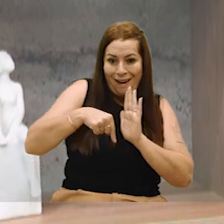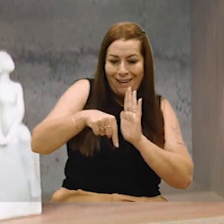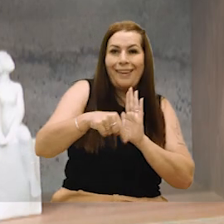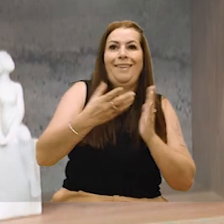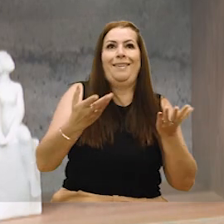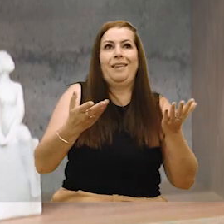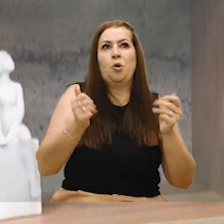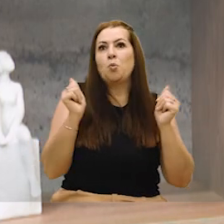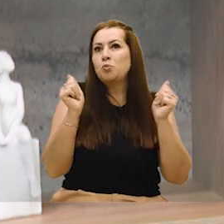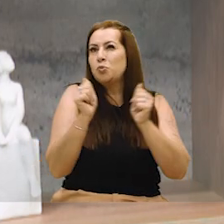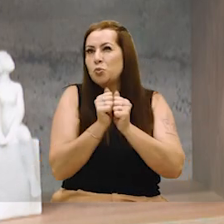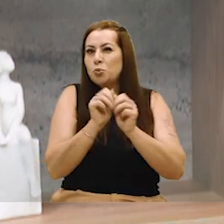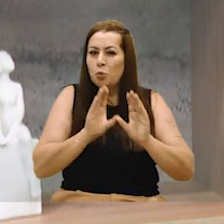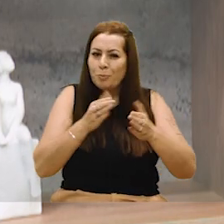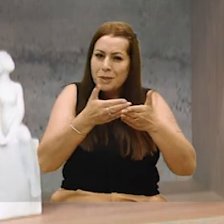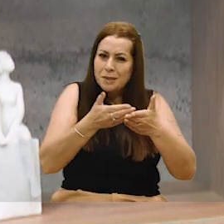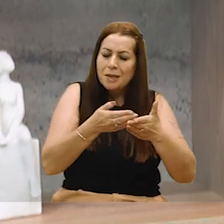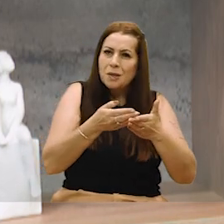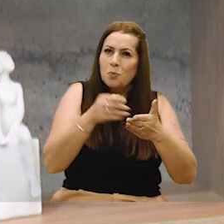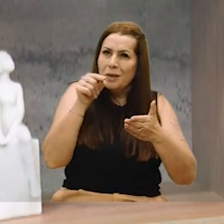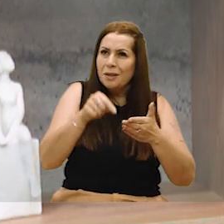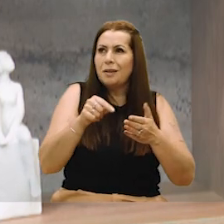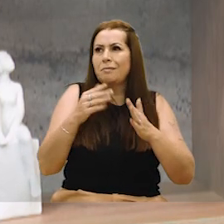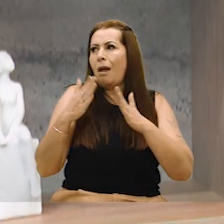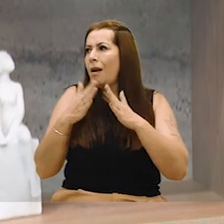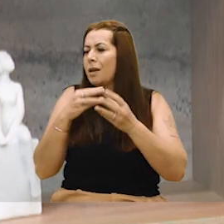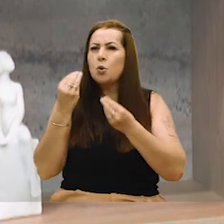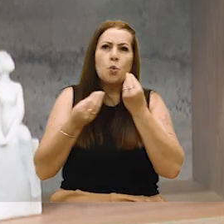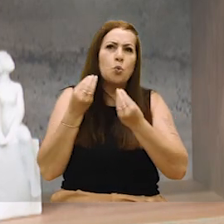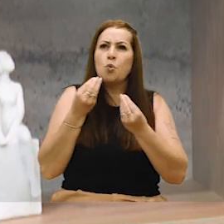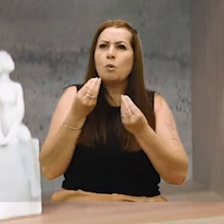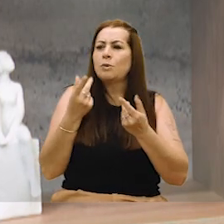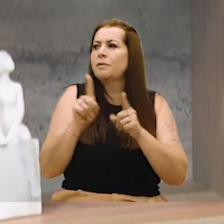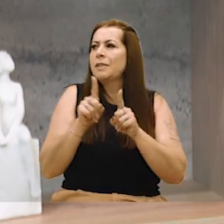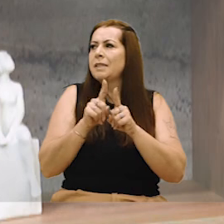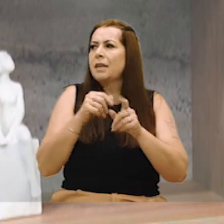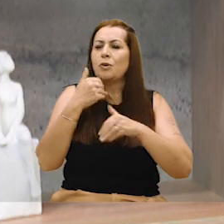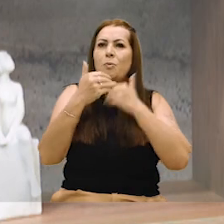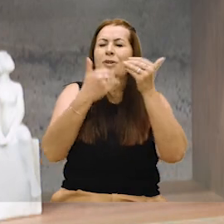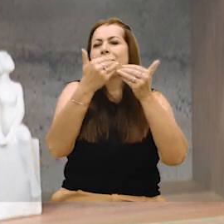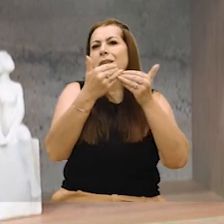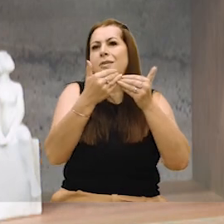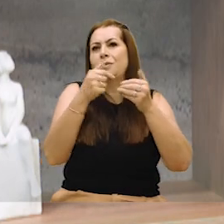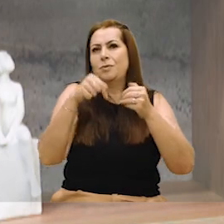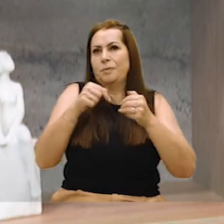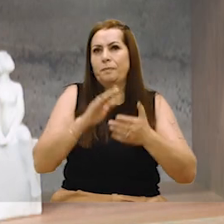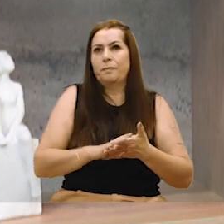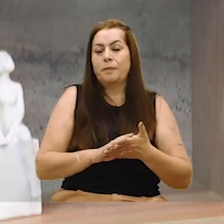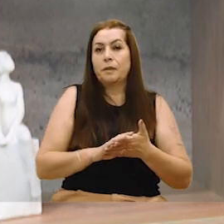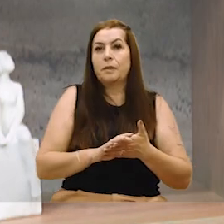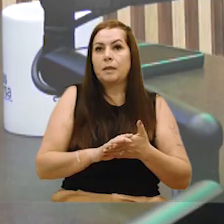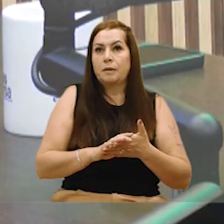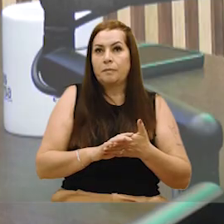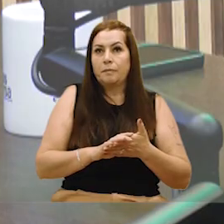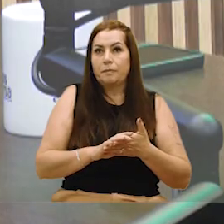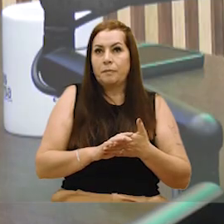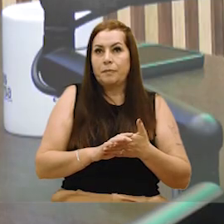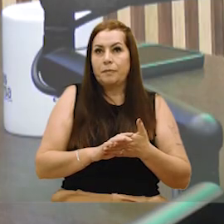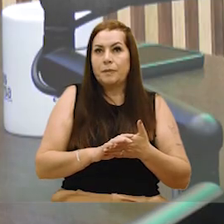legislação ou até junto às comissões permanentes da casa? Como é que vai se dar a sua parte no processo legislativo? Bom,